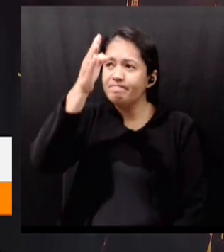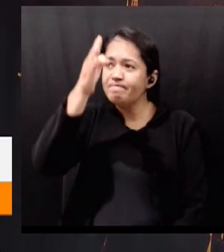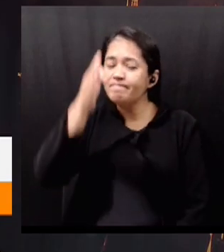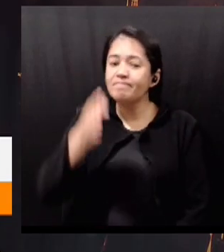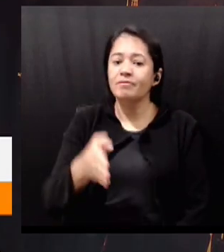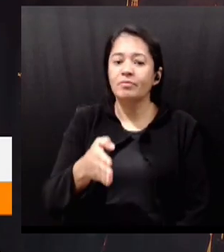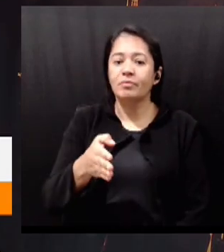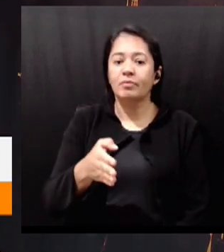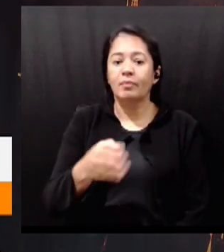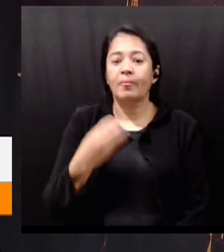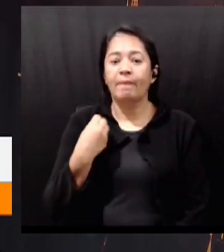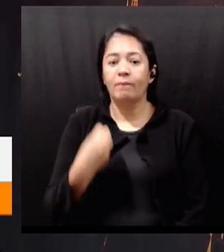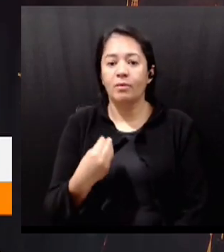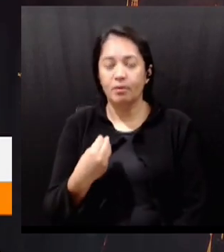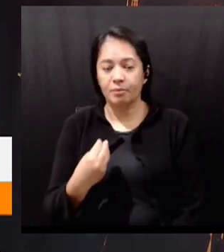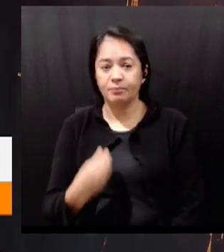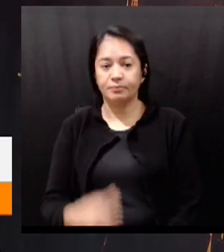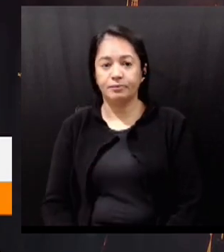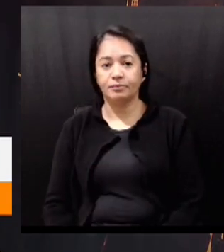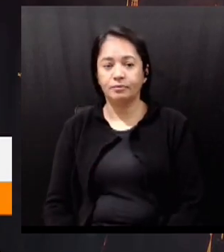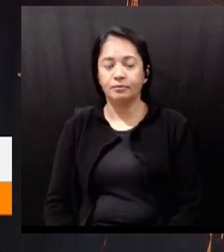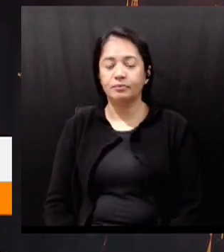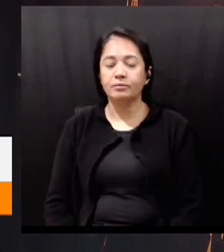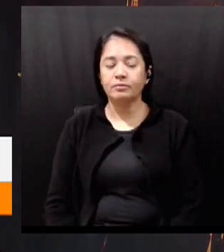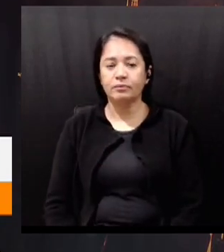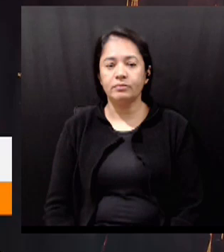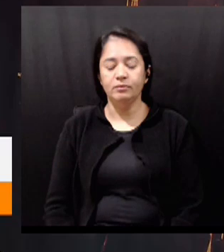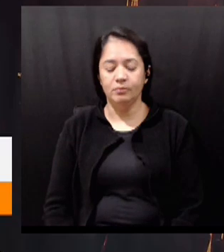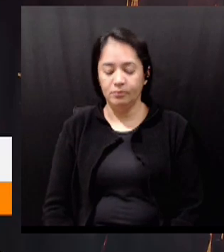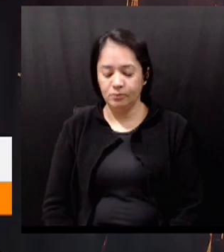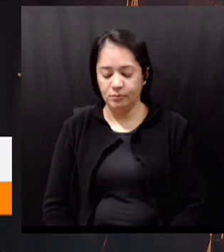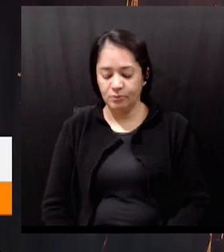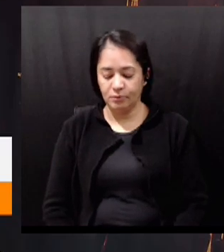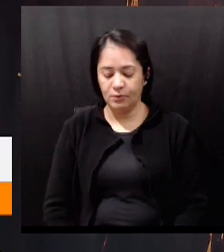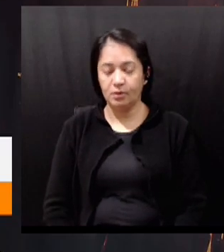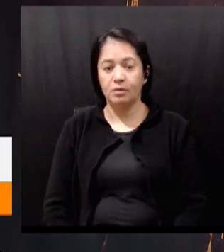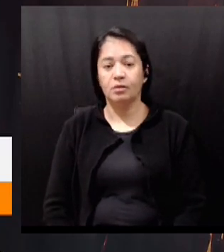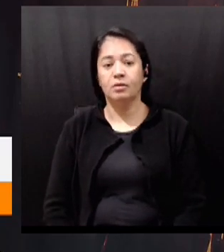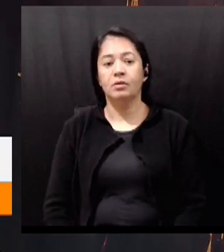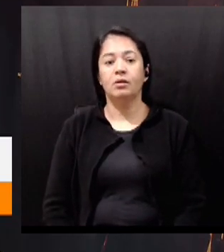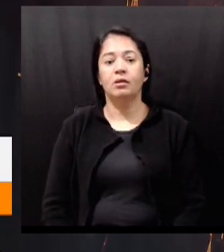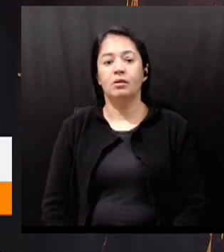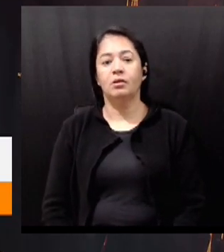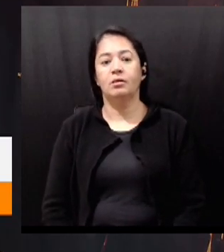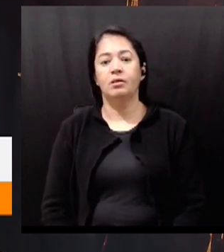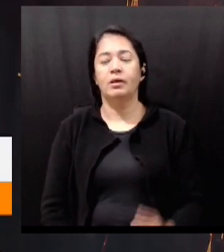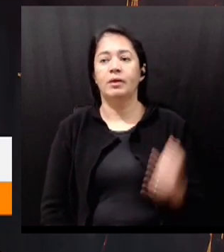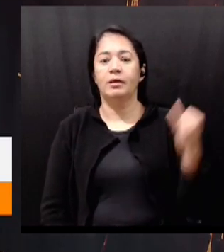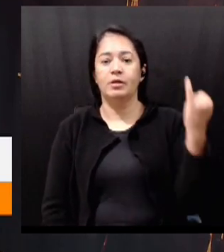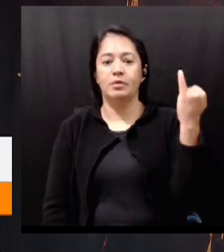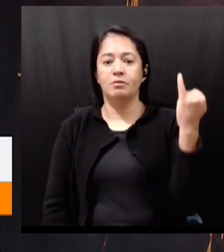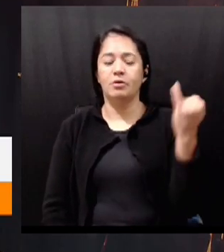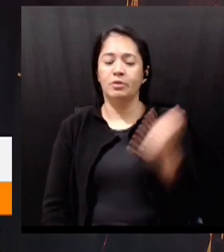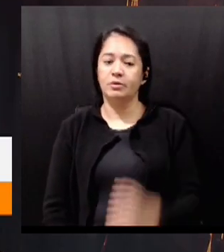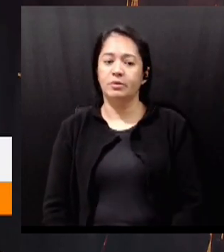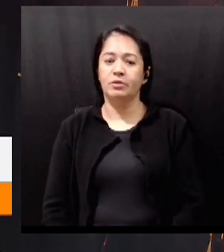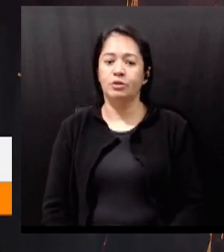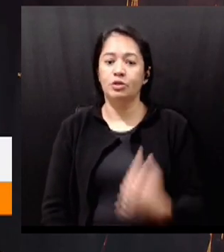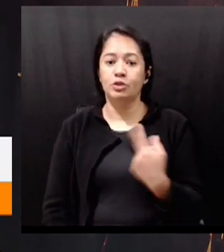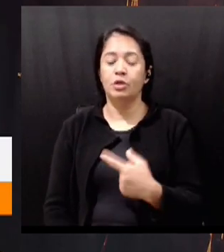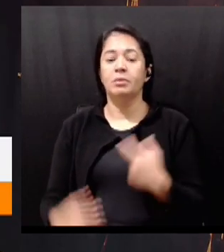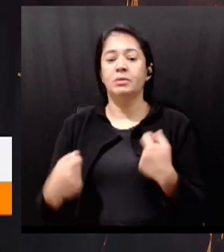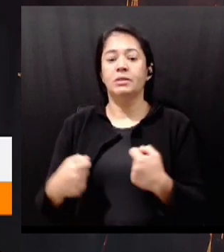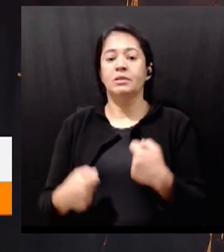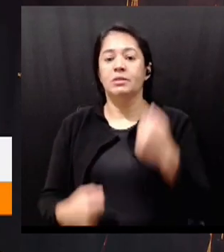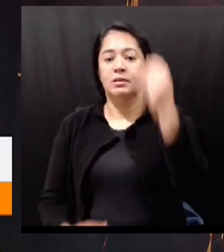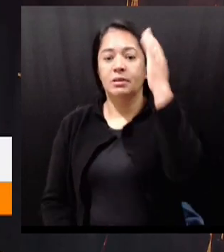que isso seja quebrado, ela é importante demais. A gente precisa saber comunicar, a gente